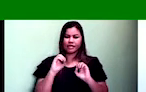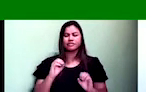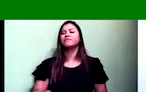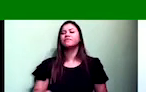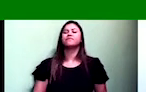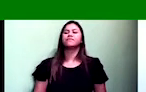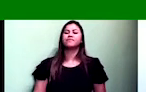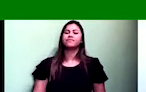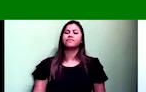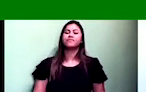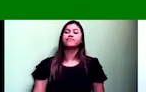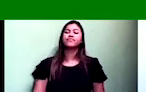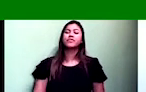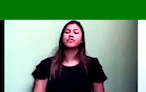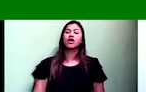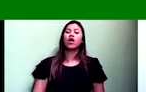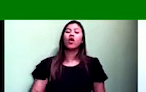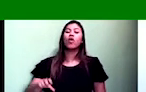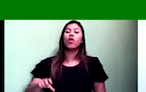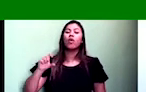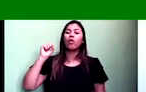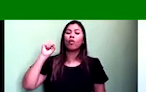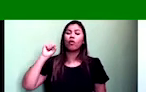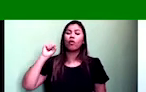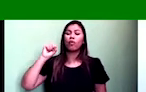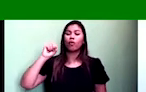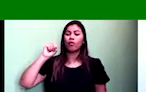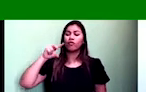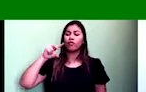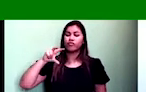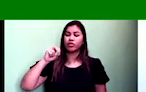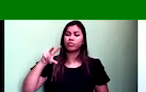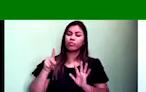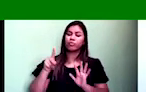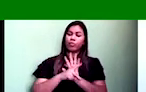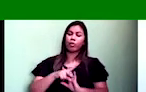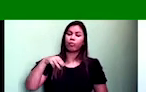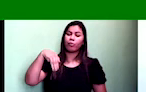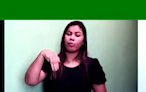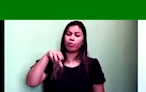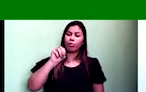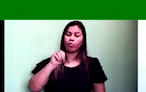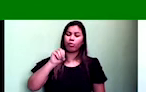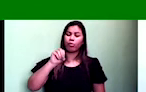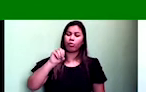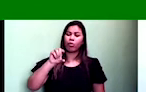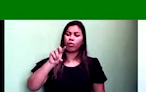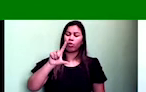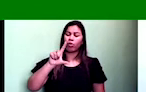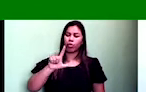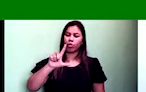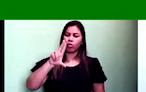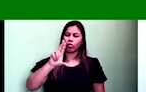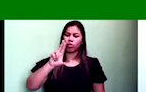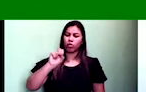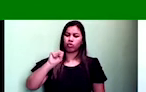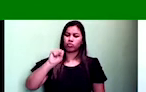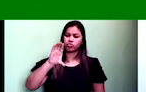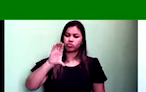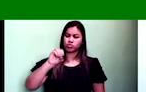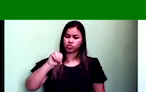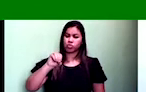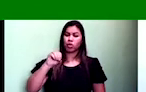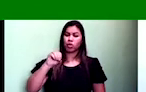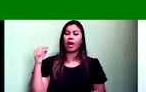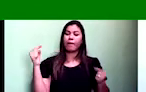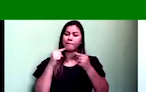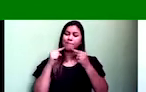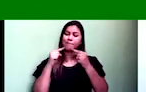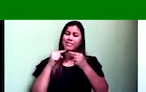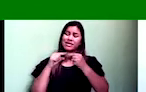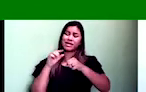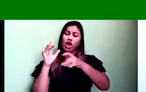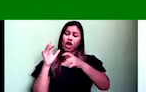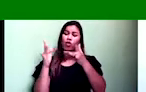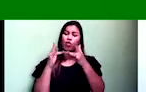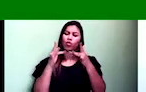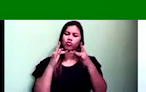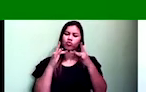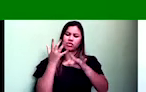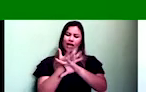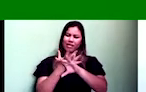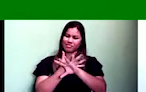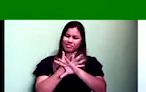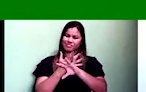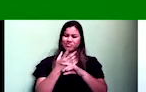molusco contagioso, como o próprio nome diz, ele é bem contagioso, é por contato, e o citomegalovírus, que